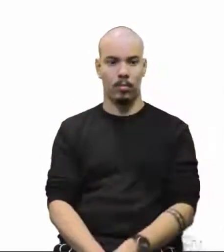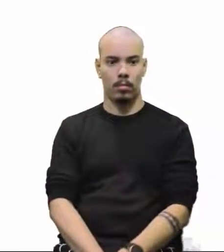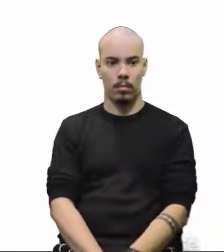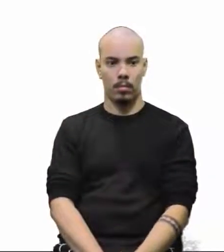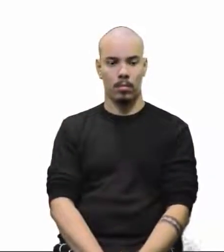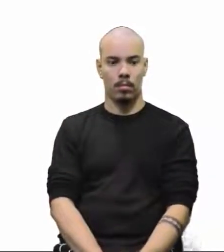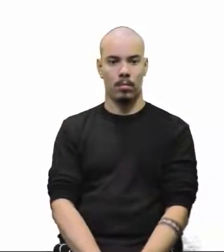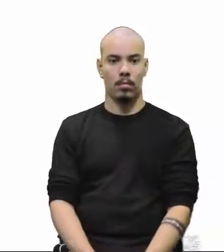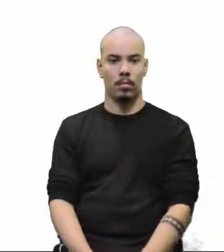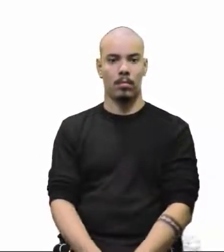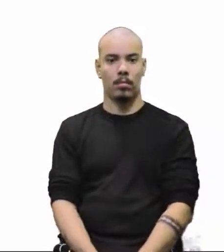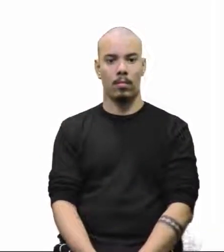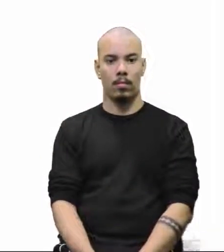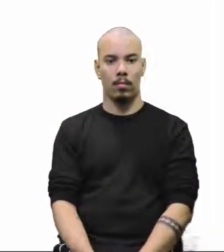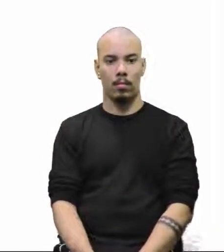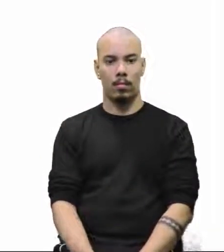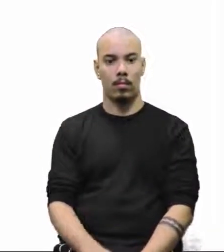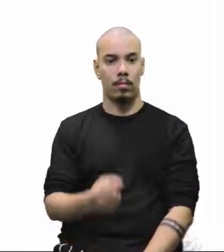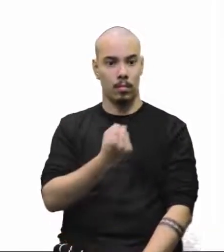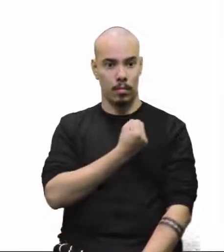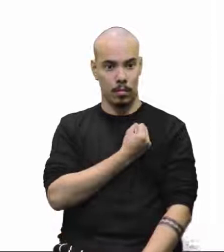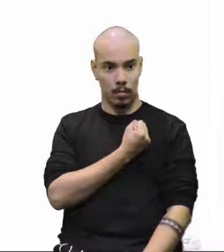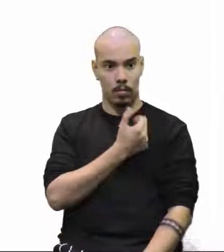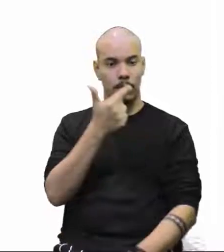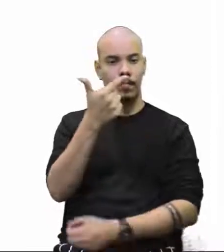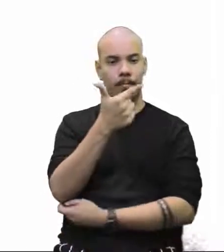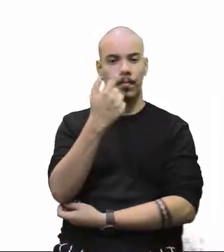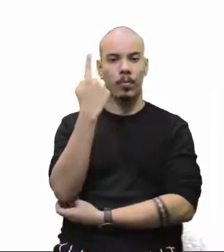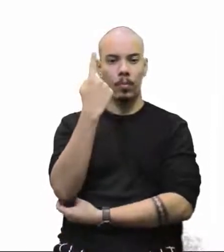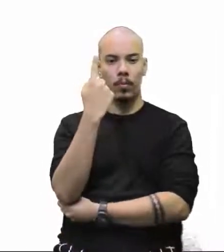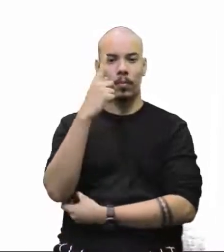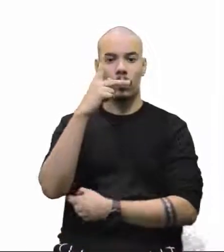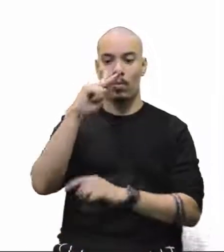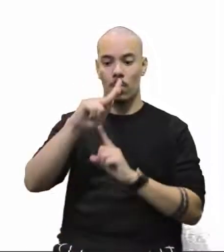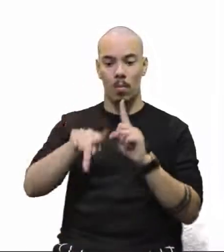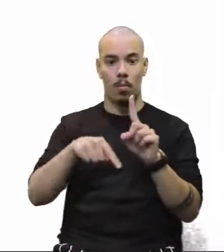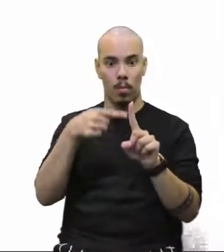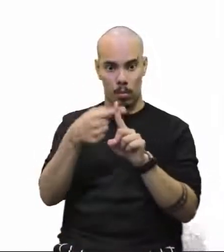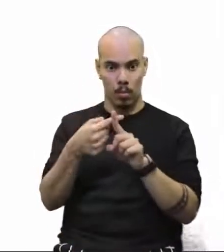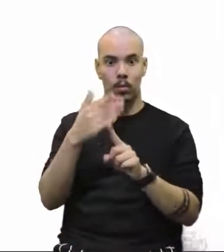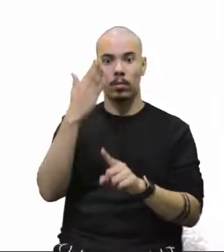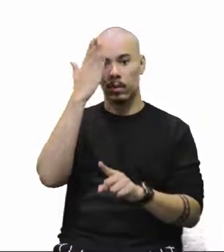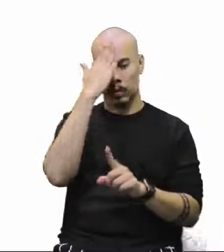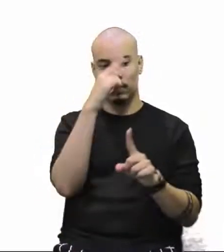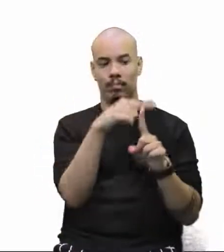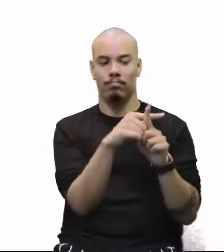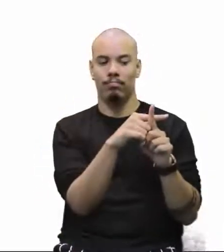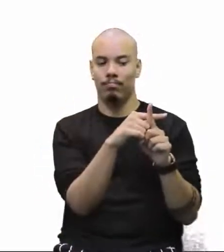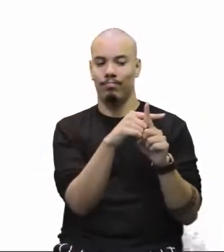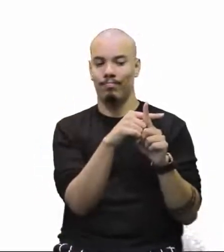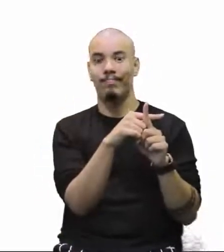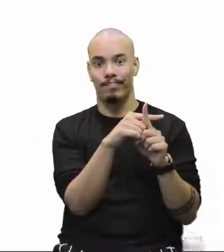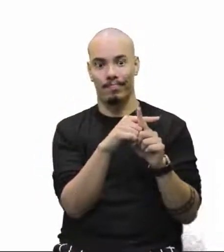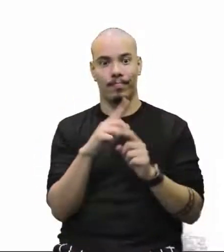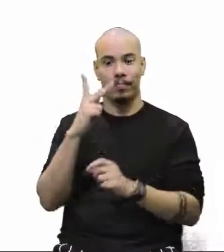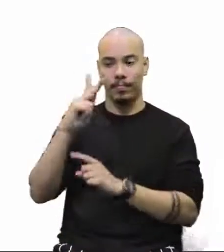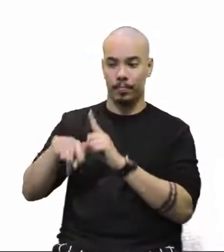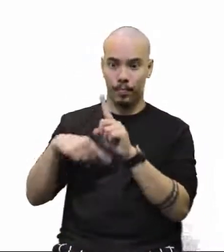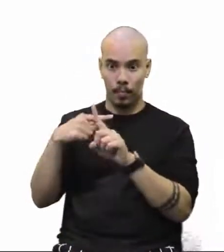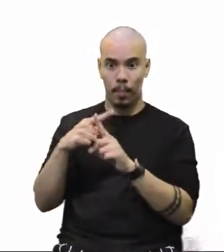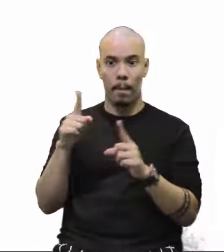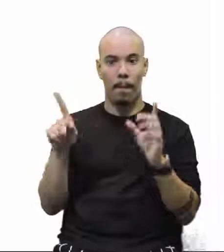Aqui uma questão número 2, né? Um próton é lançado, se é próton, já sei que é uma carga positiva. É lançado